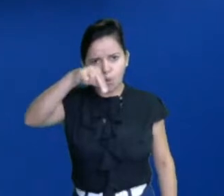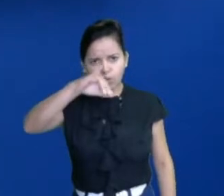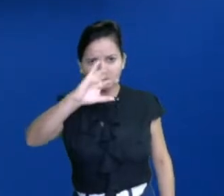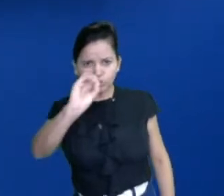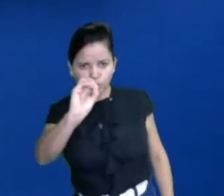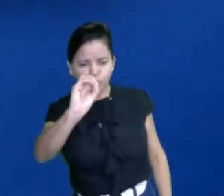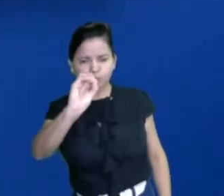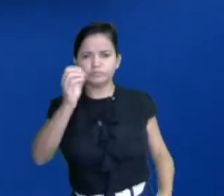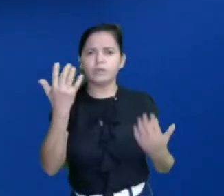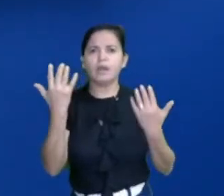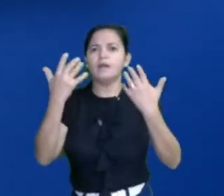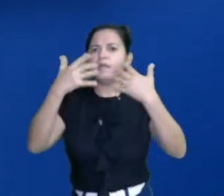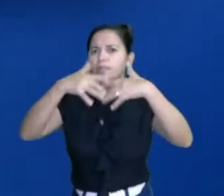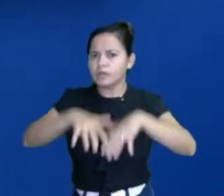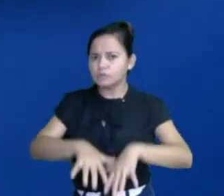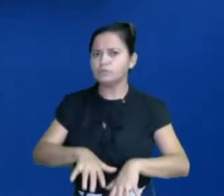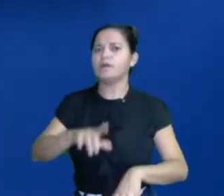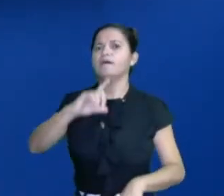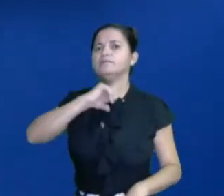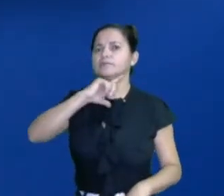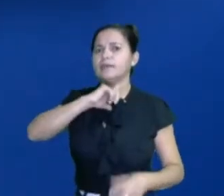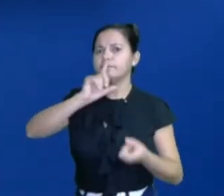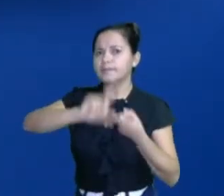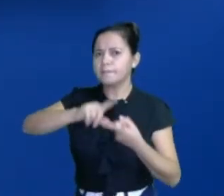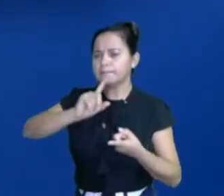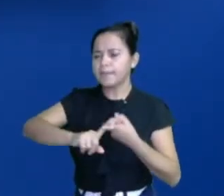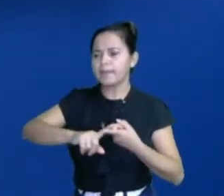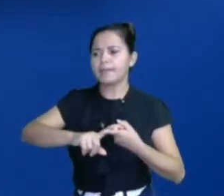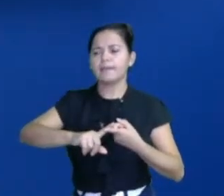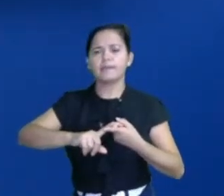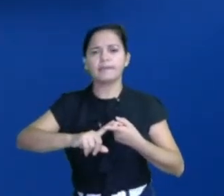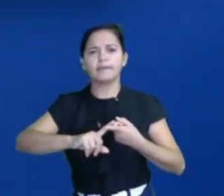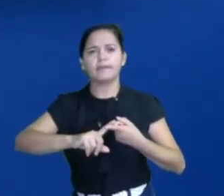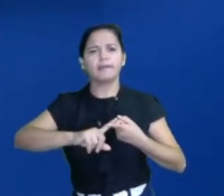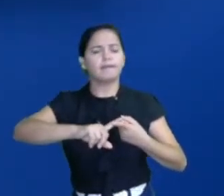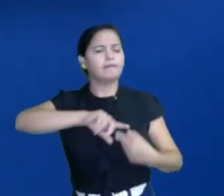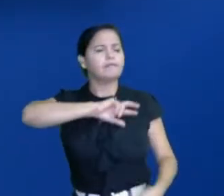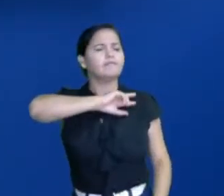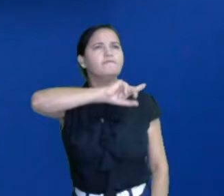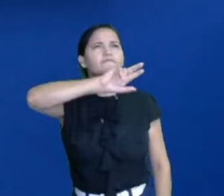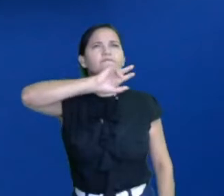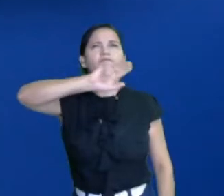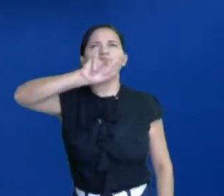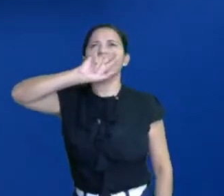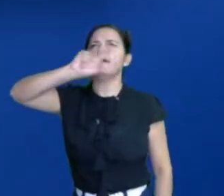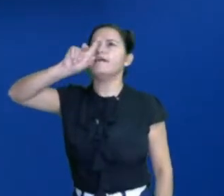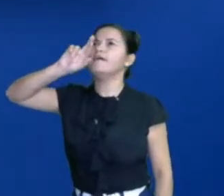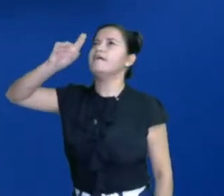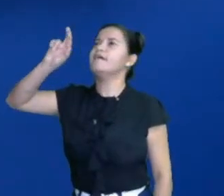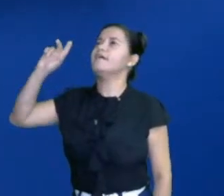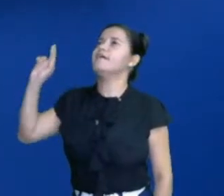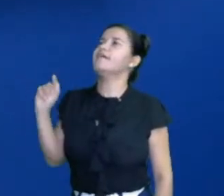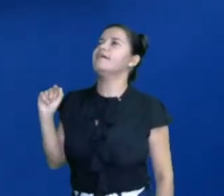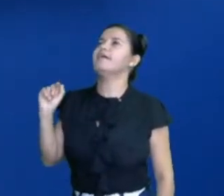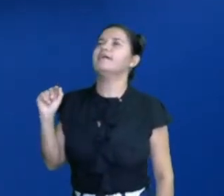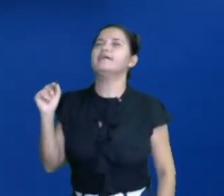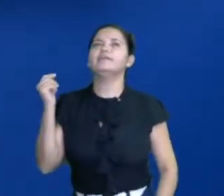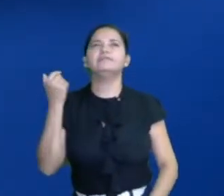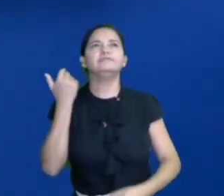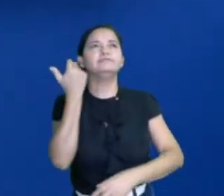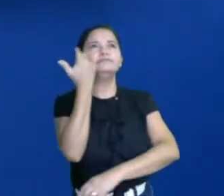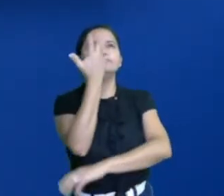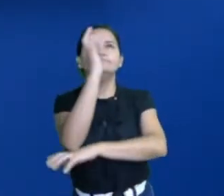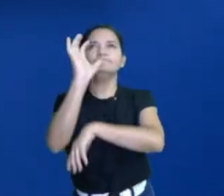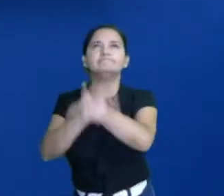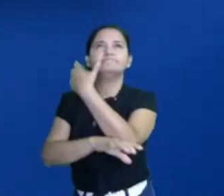Patrimônio natural. A Vitória tem imensas paisagens, belíssimas paisagens